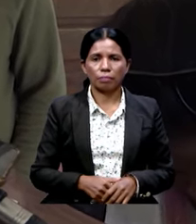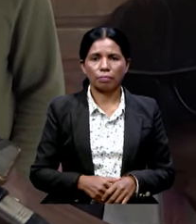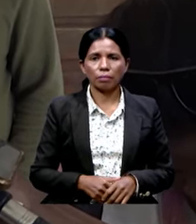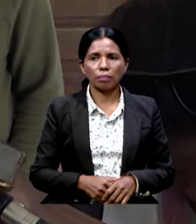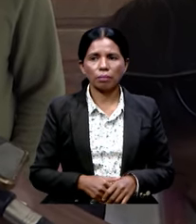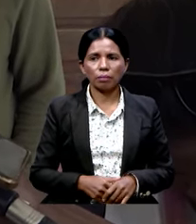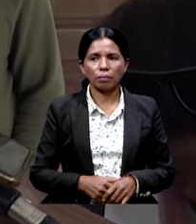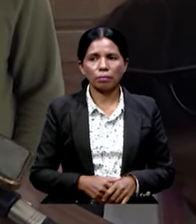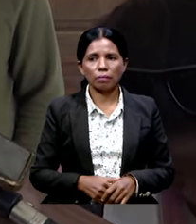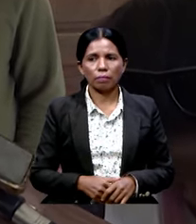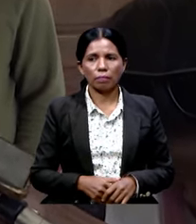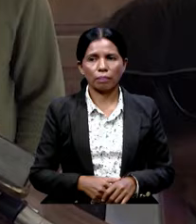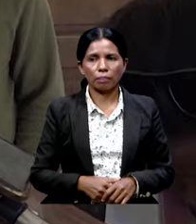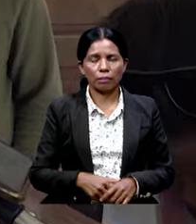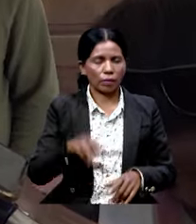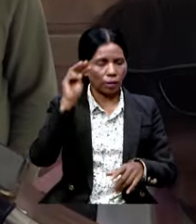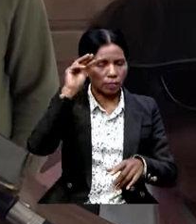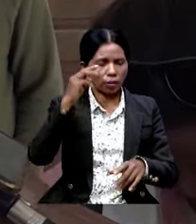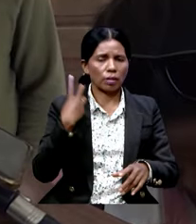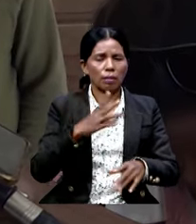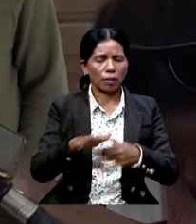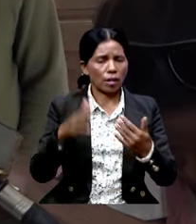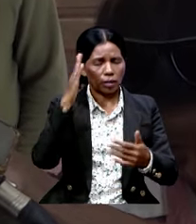Ministro se tumba raide, ami hatene hutona.